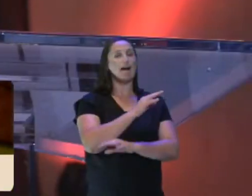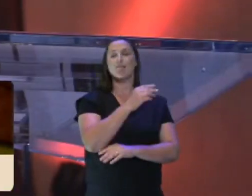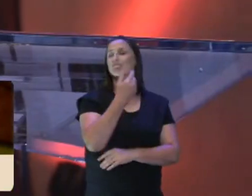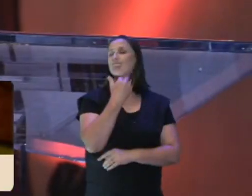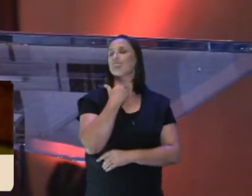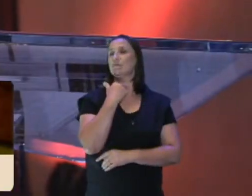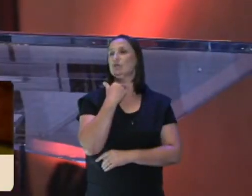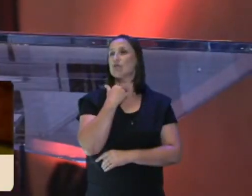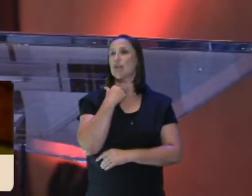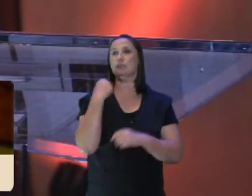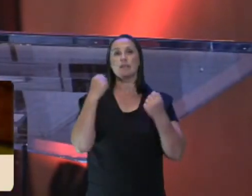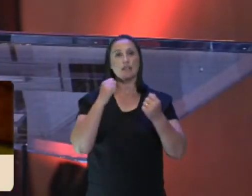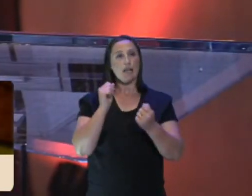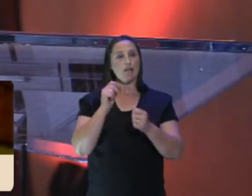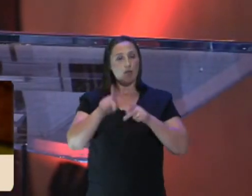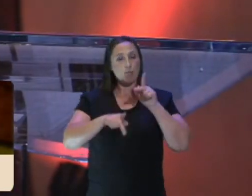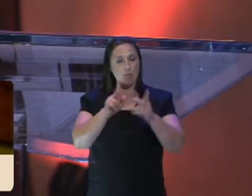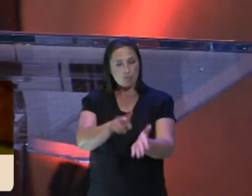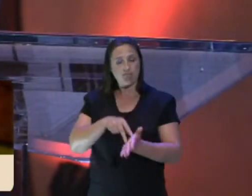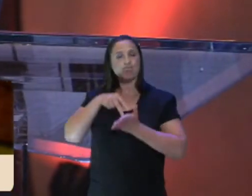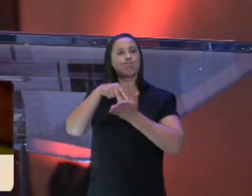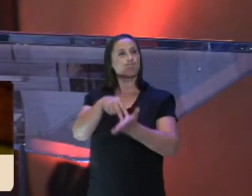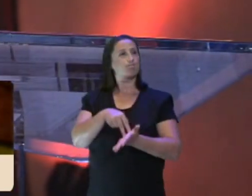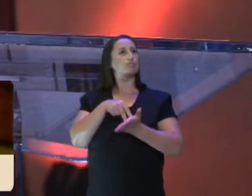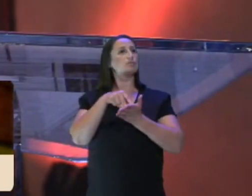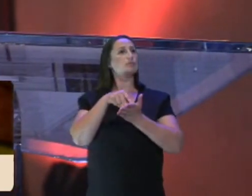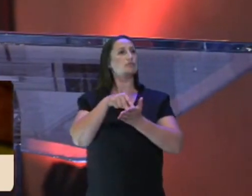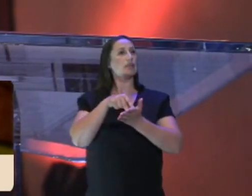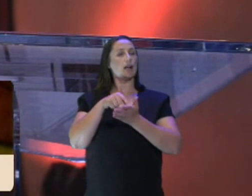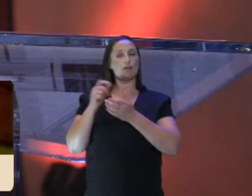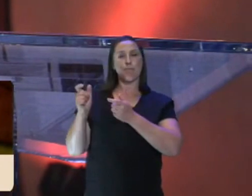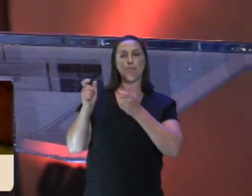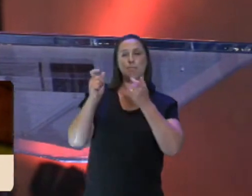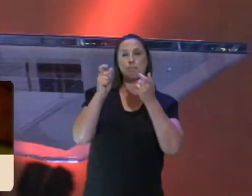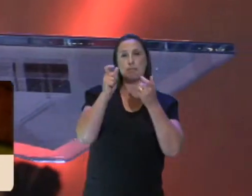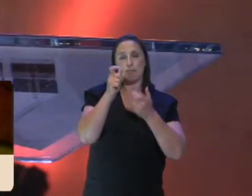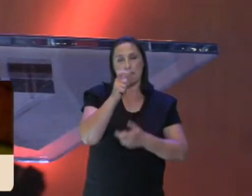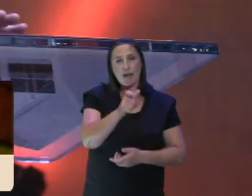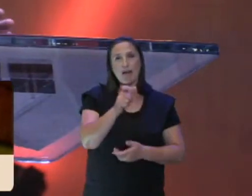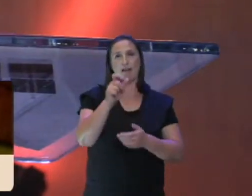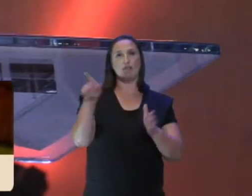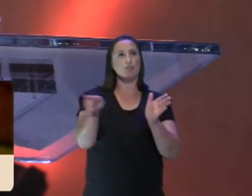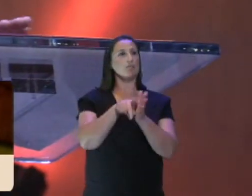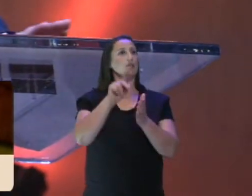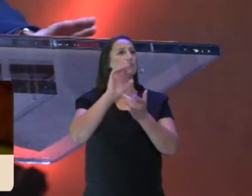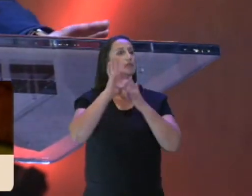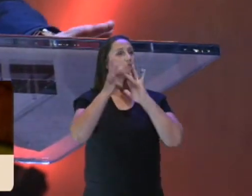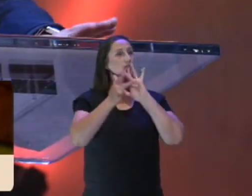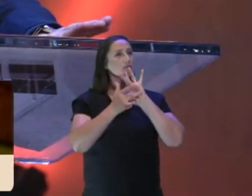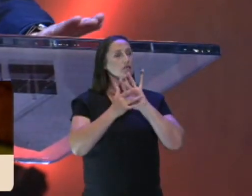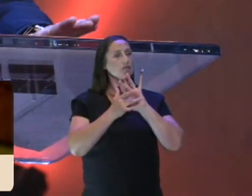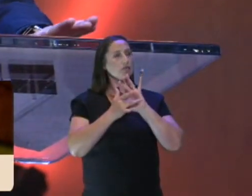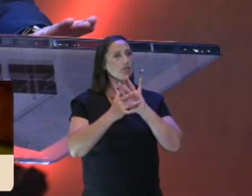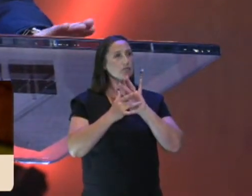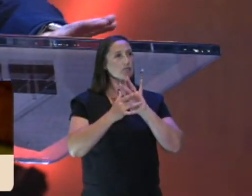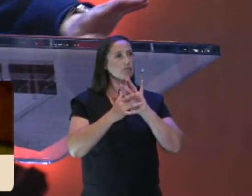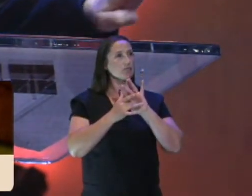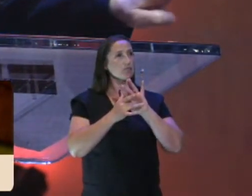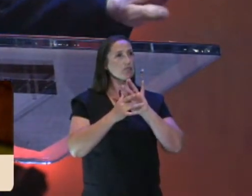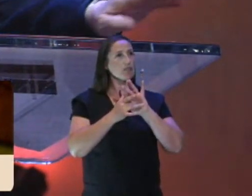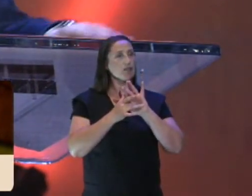trazer a palavra viva do Senhor. Por quê? Porque se Deus ia tirar aqueles que